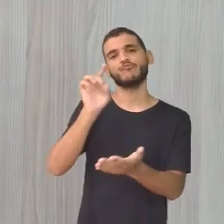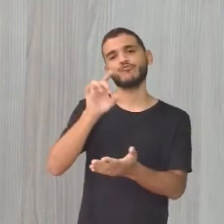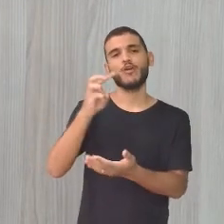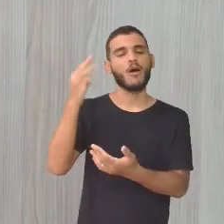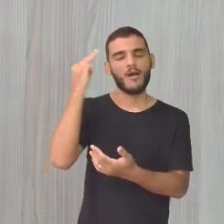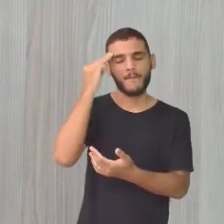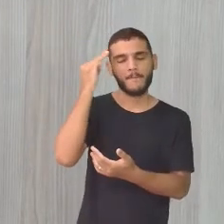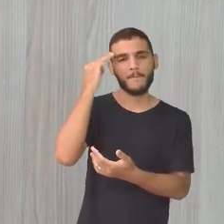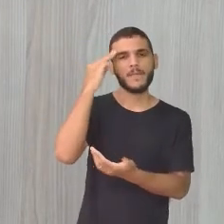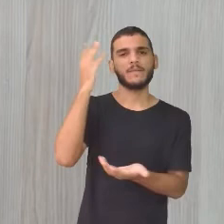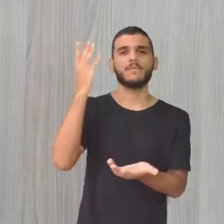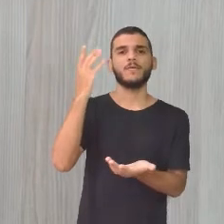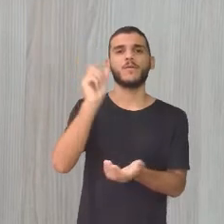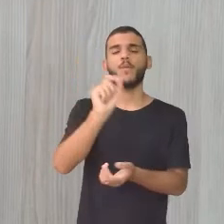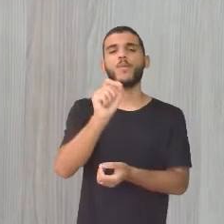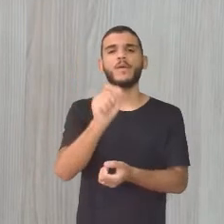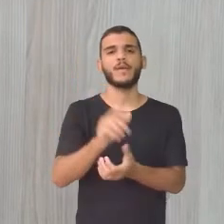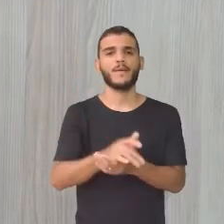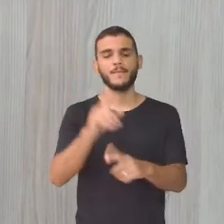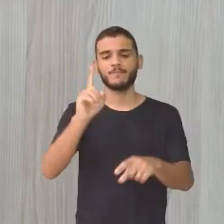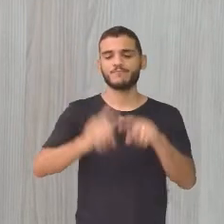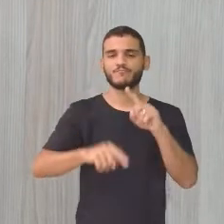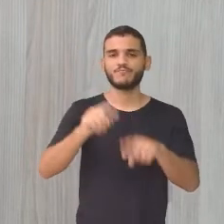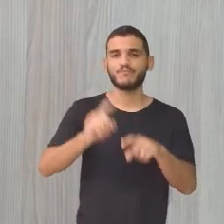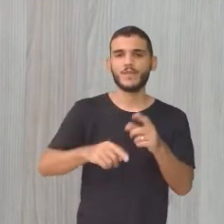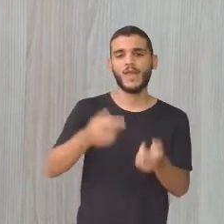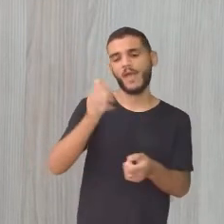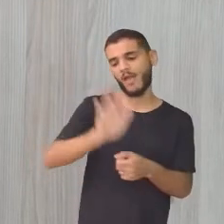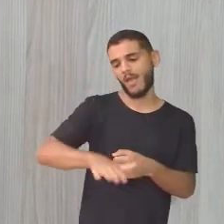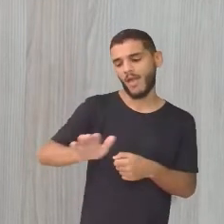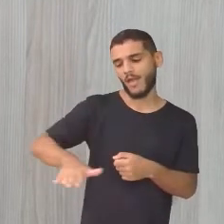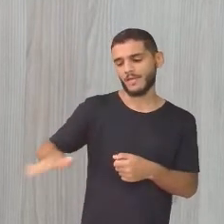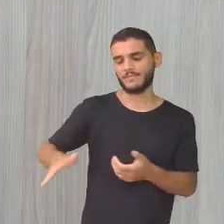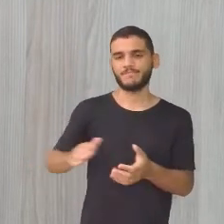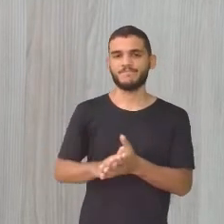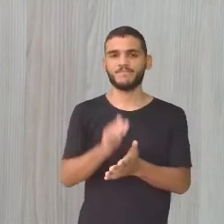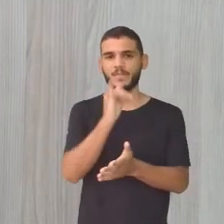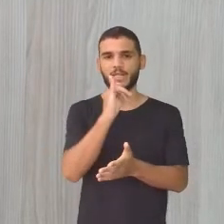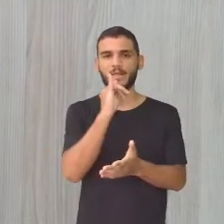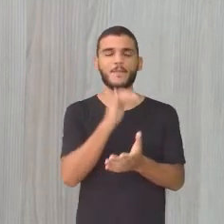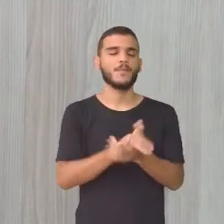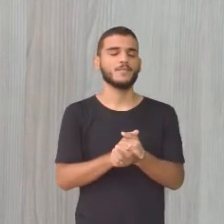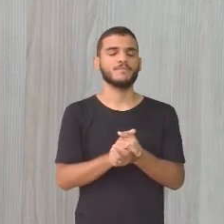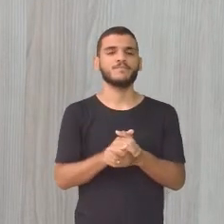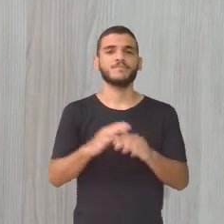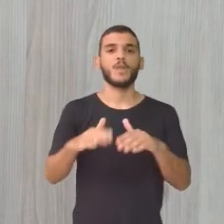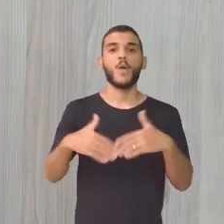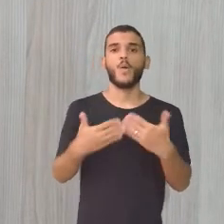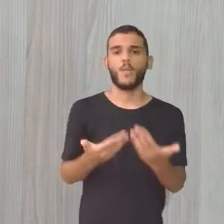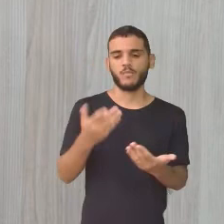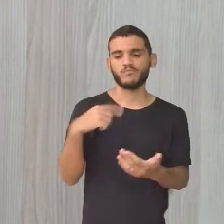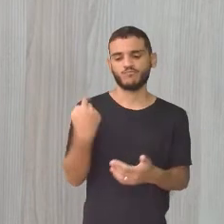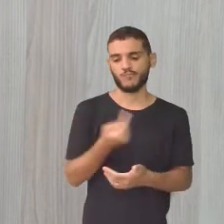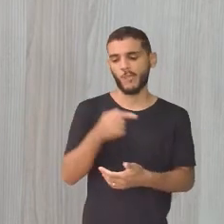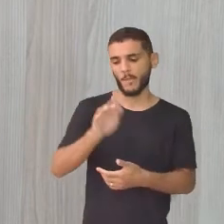infância também, né? Porque Sim, se a gente para pensar nas histórias que a gente consome quando a gente é criança, tem muito desse